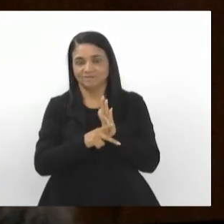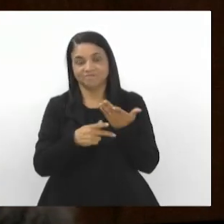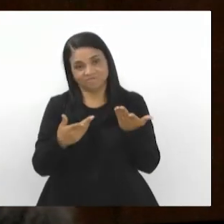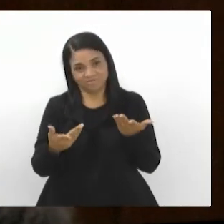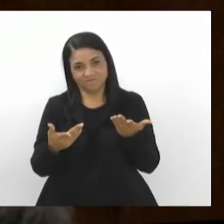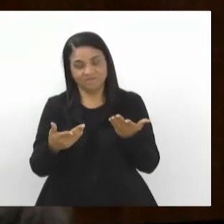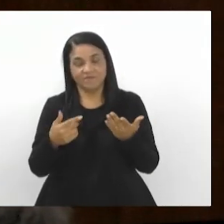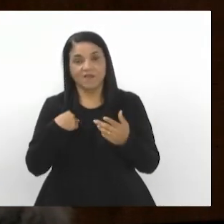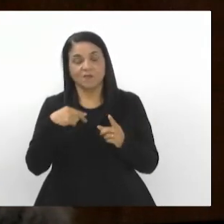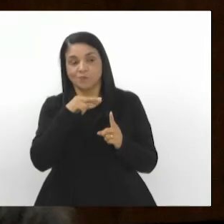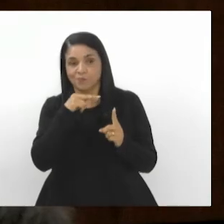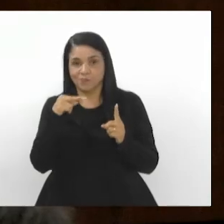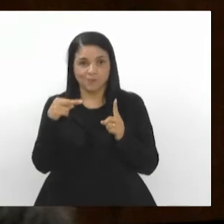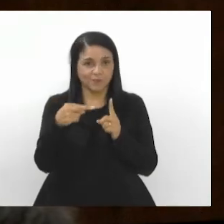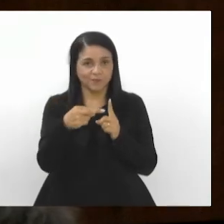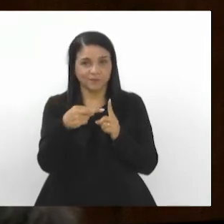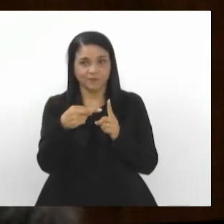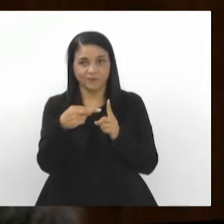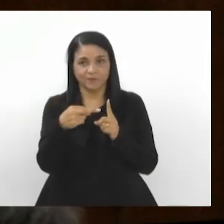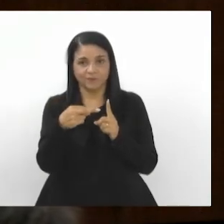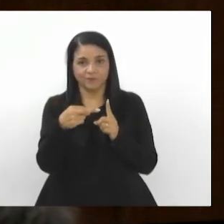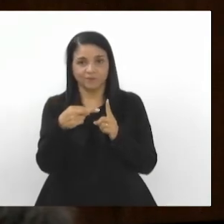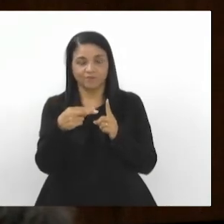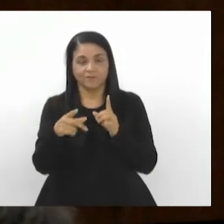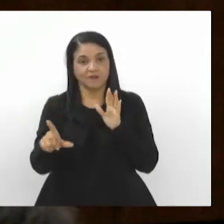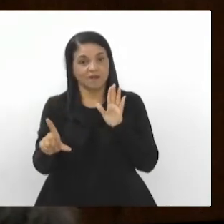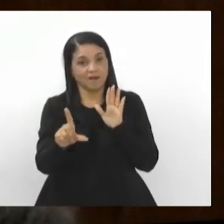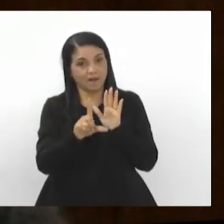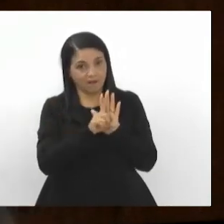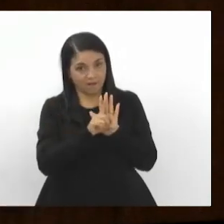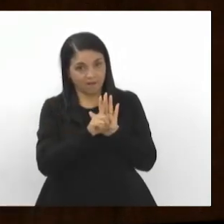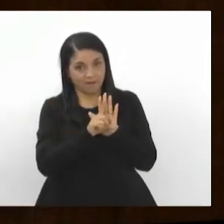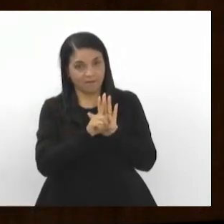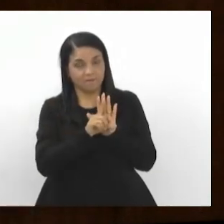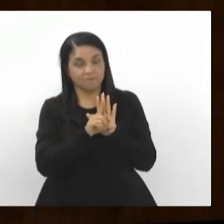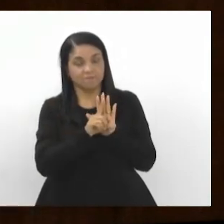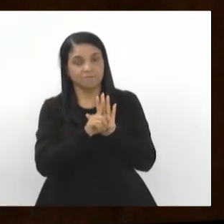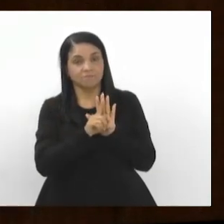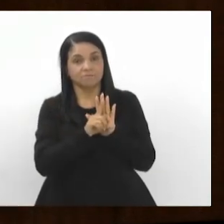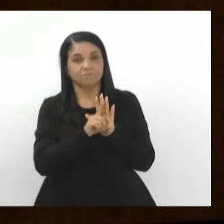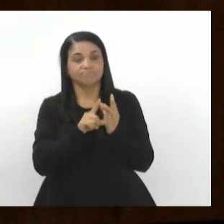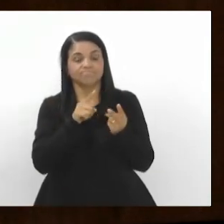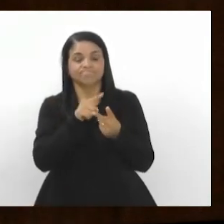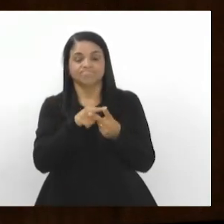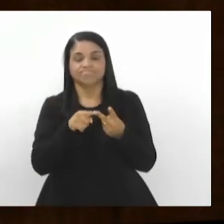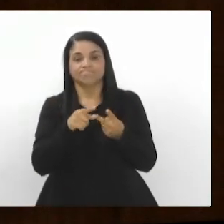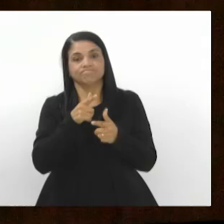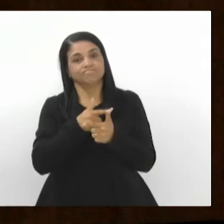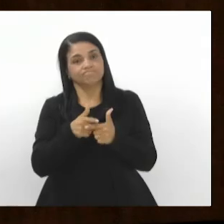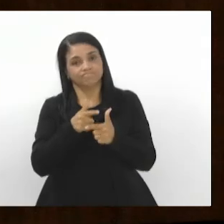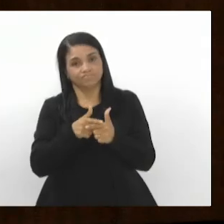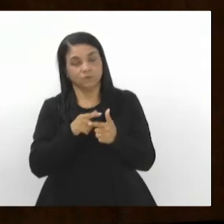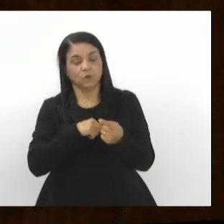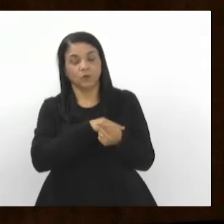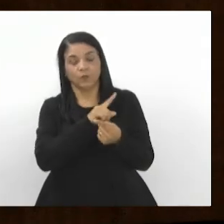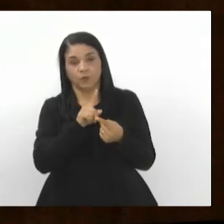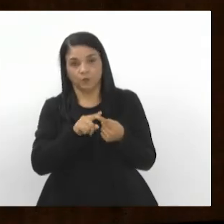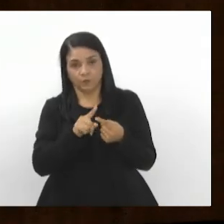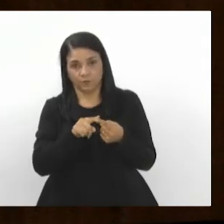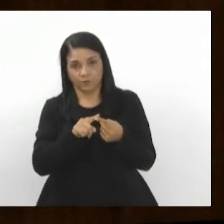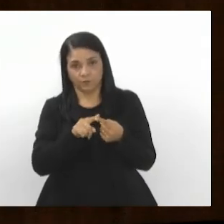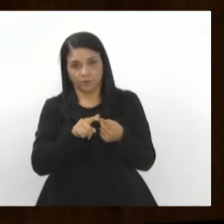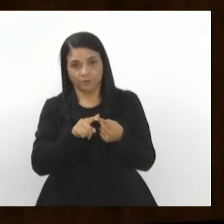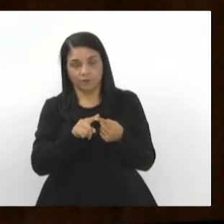vista da legalidade, nós temos esses dois problemas. Um, que é a